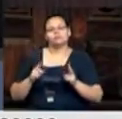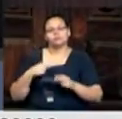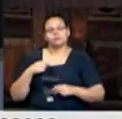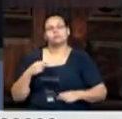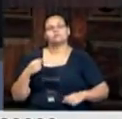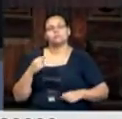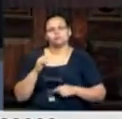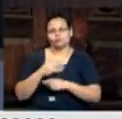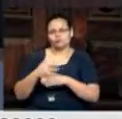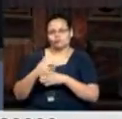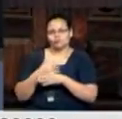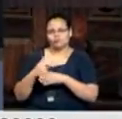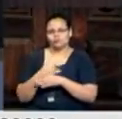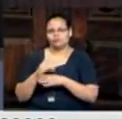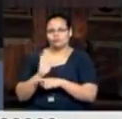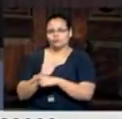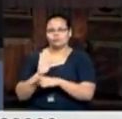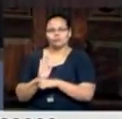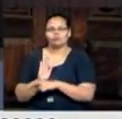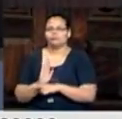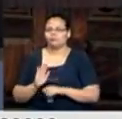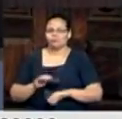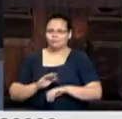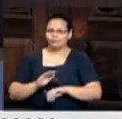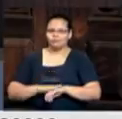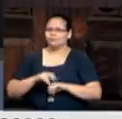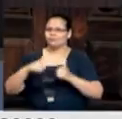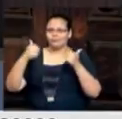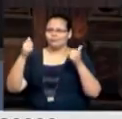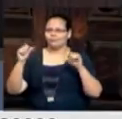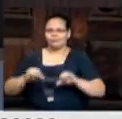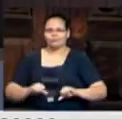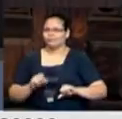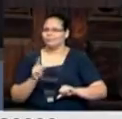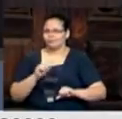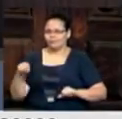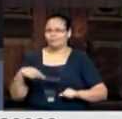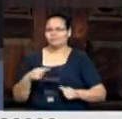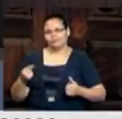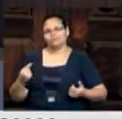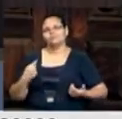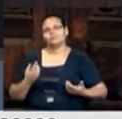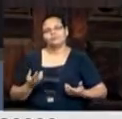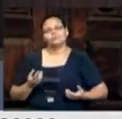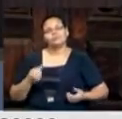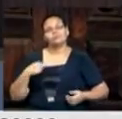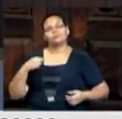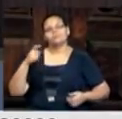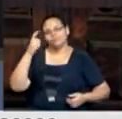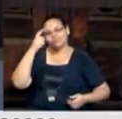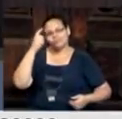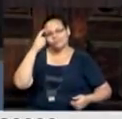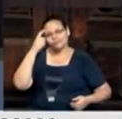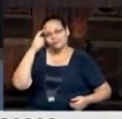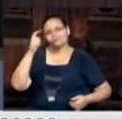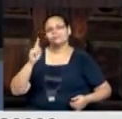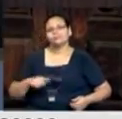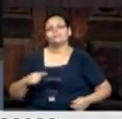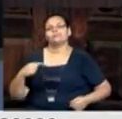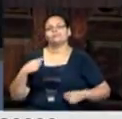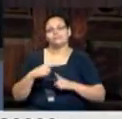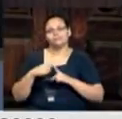cidade. Não somos do quanto melhor, pior. Somos sempre a favor de sermos propositivos,